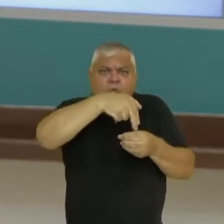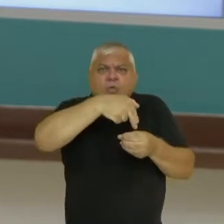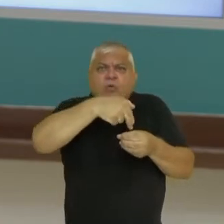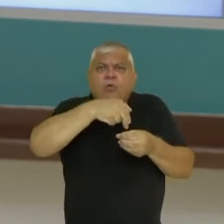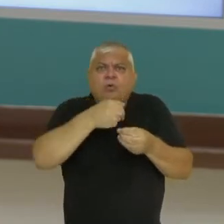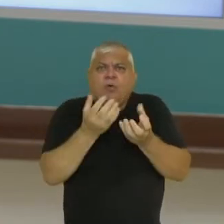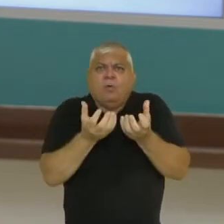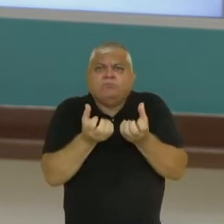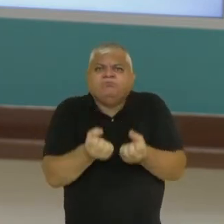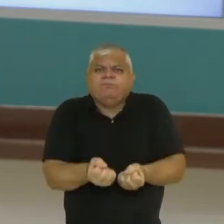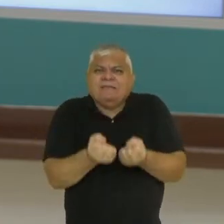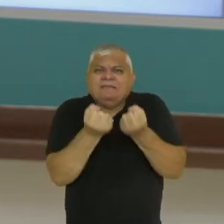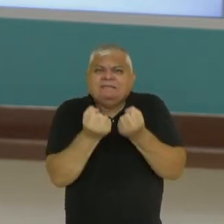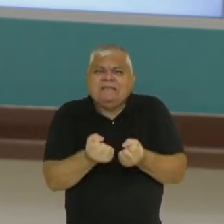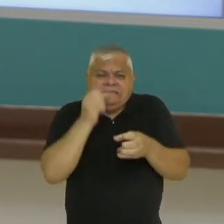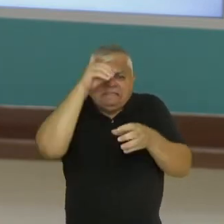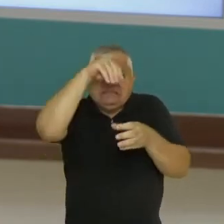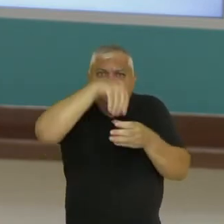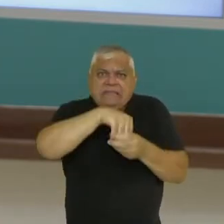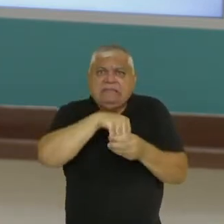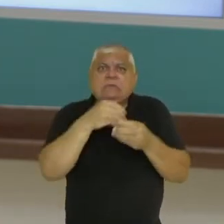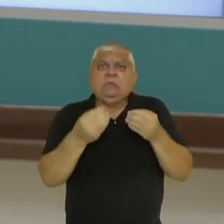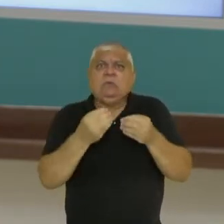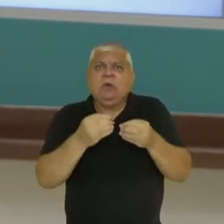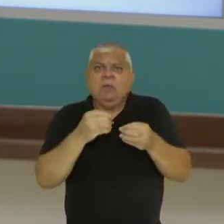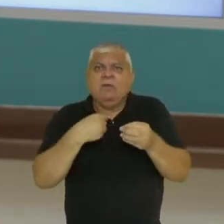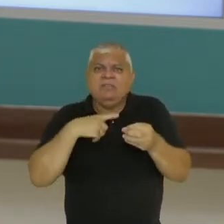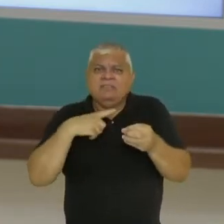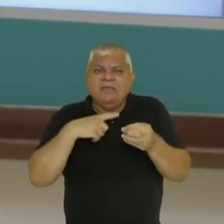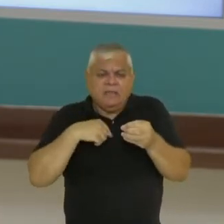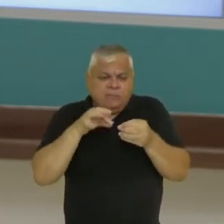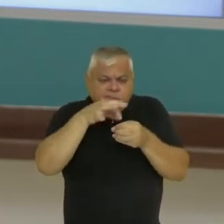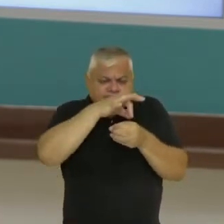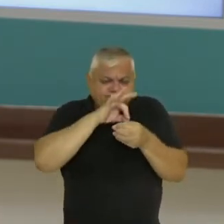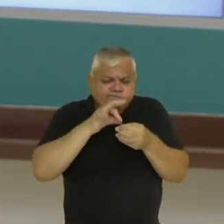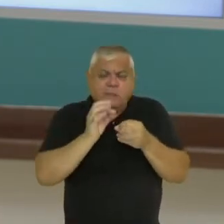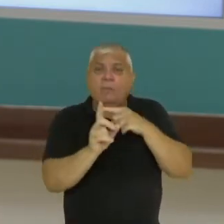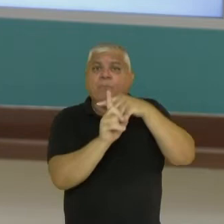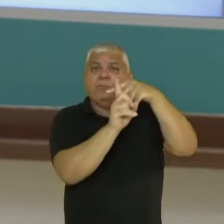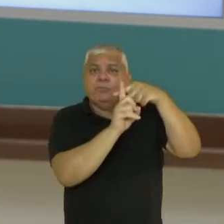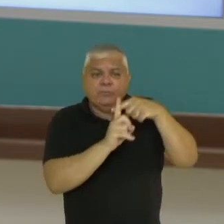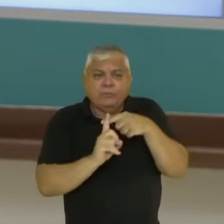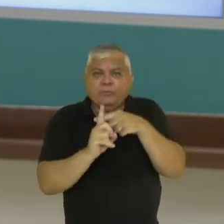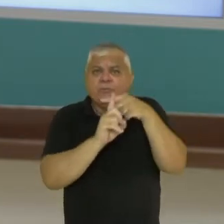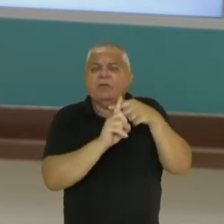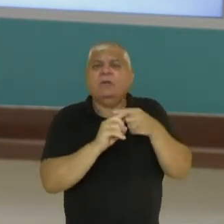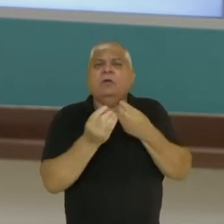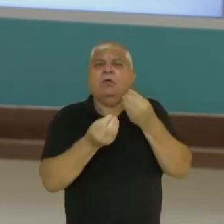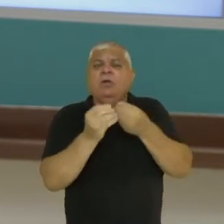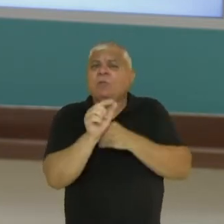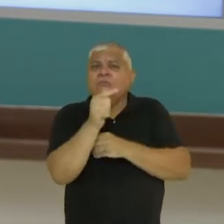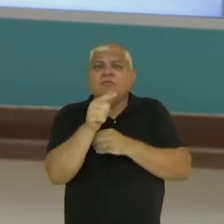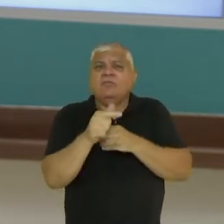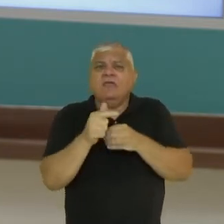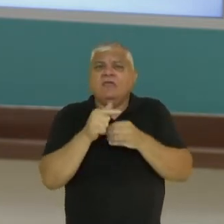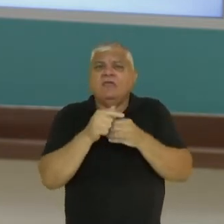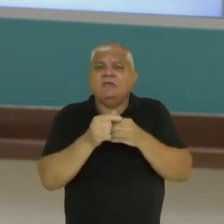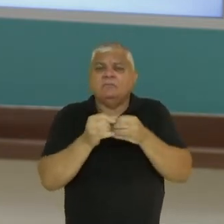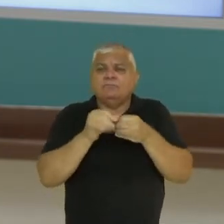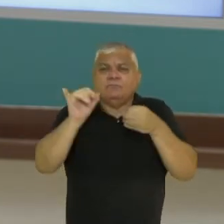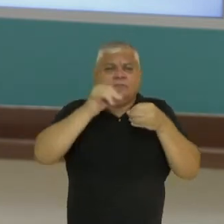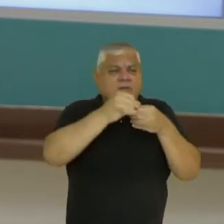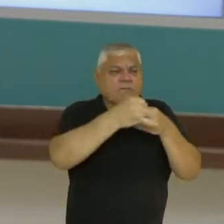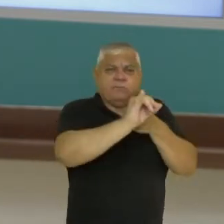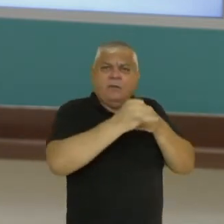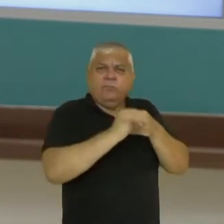maciça, né, e bem central, cheia de partículas positivas, não tinha uma força de repulsão. Afinal